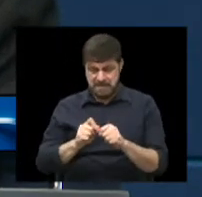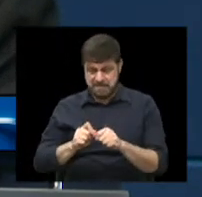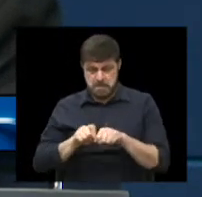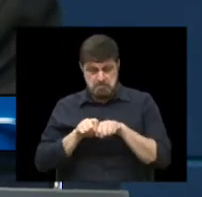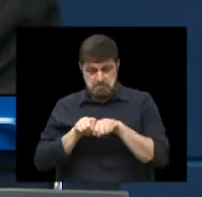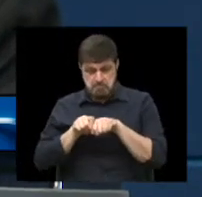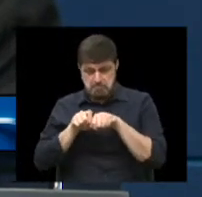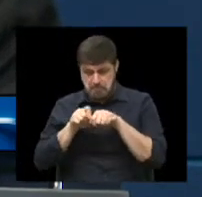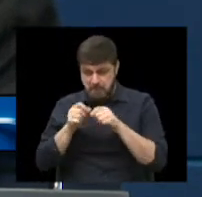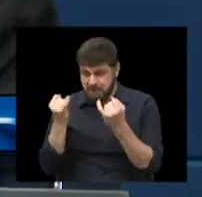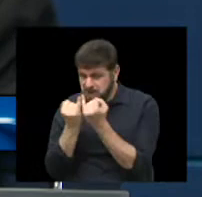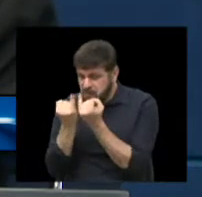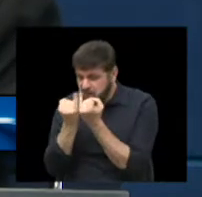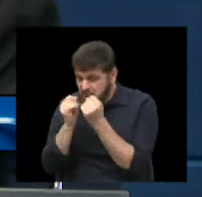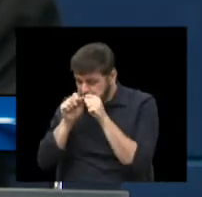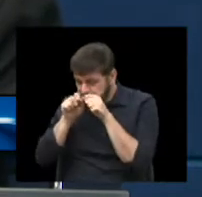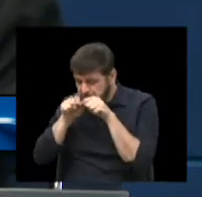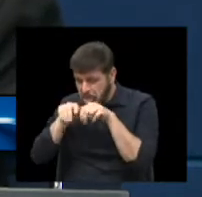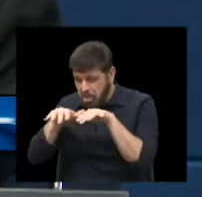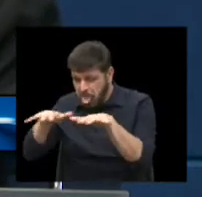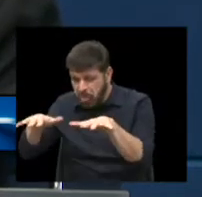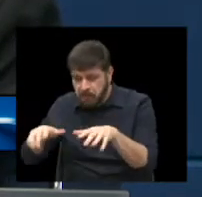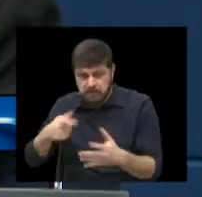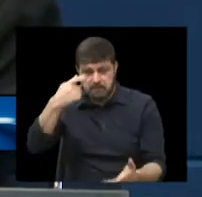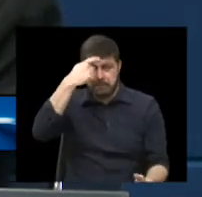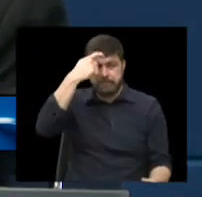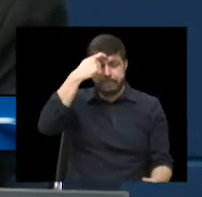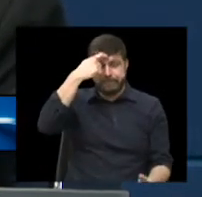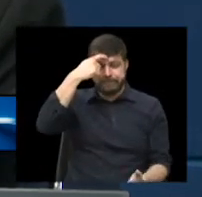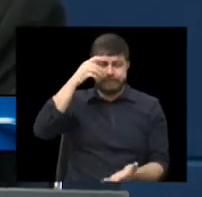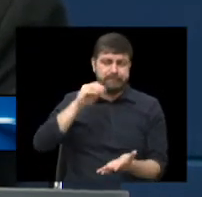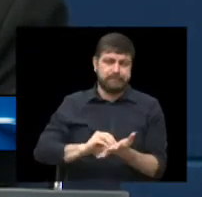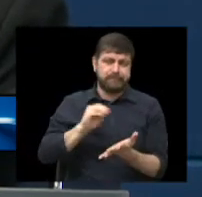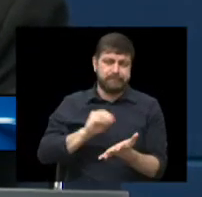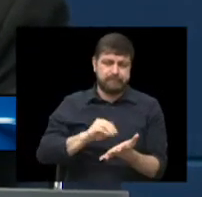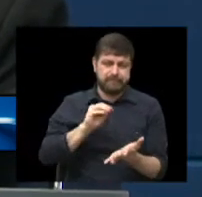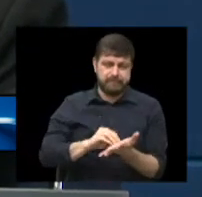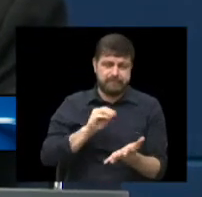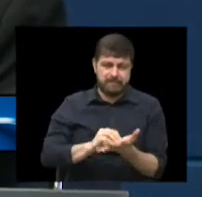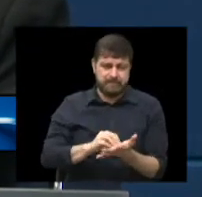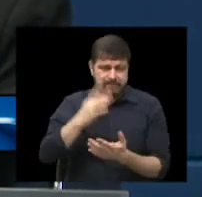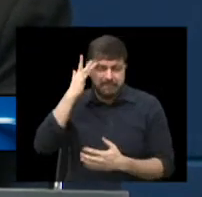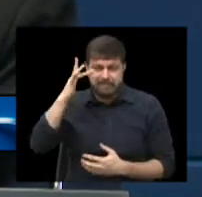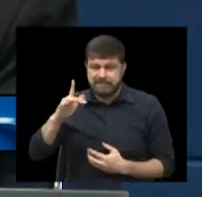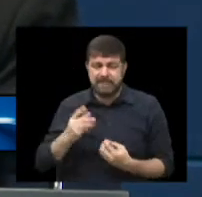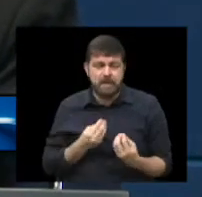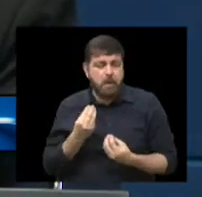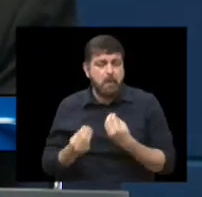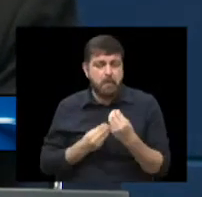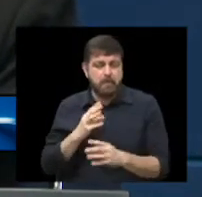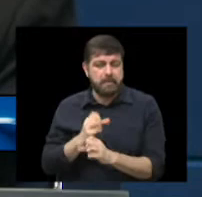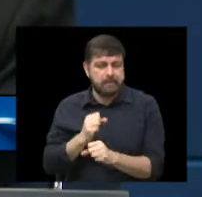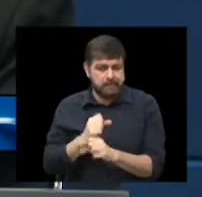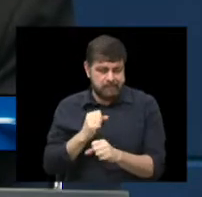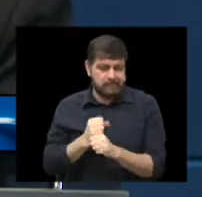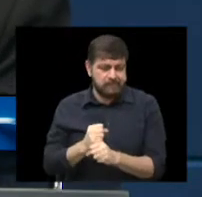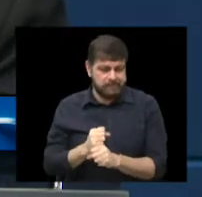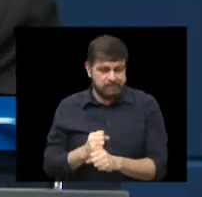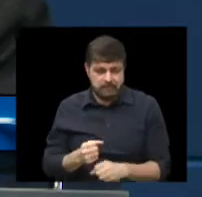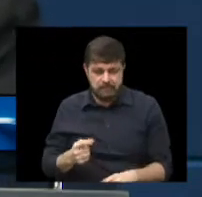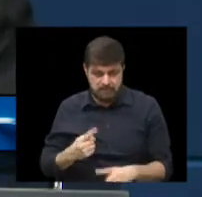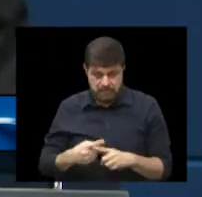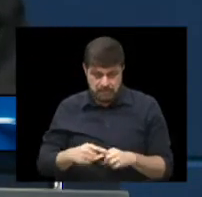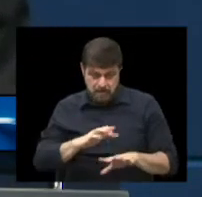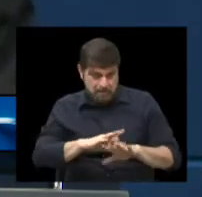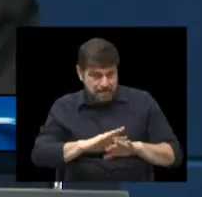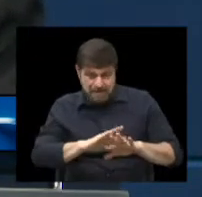boataria não tem o mínimo de sensatez, de visão numérica, matemática, de fazer uma continha básica. Assim como